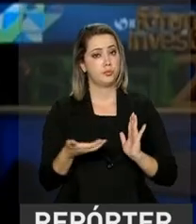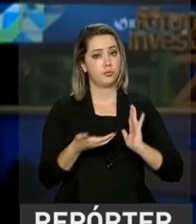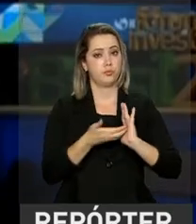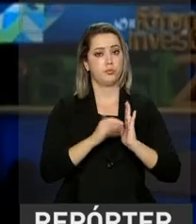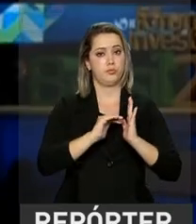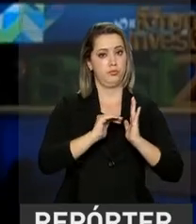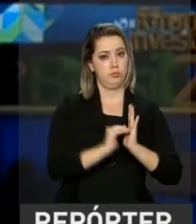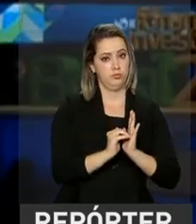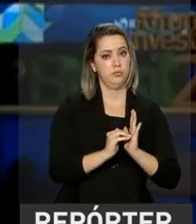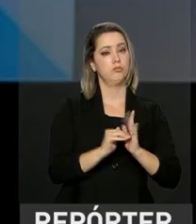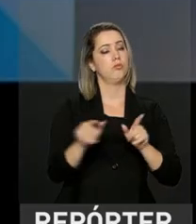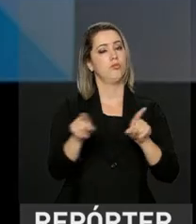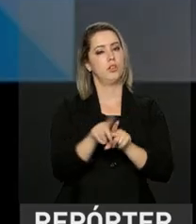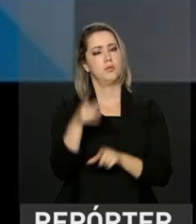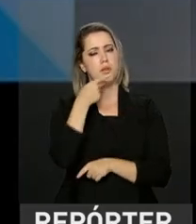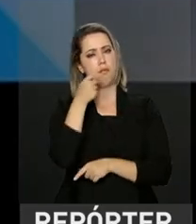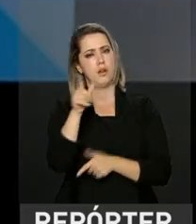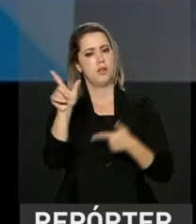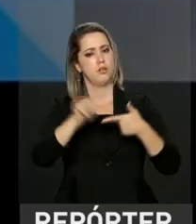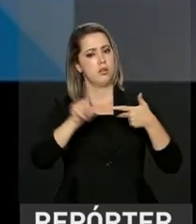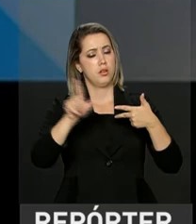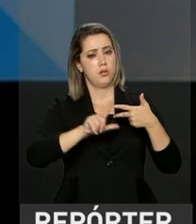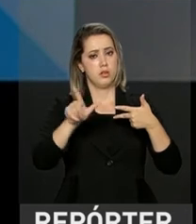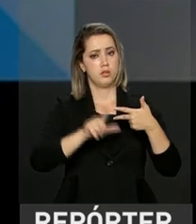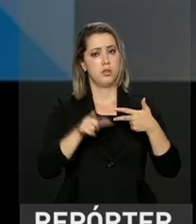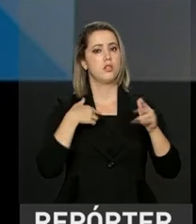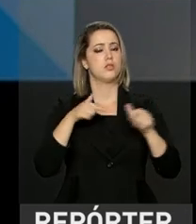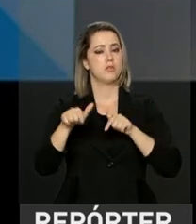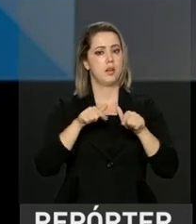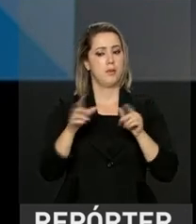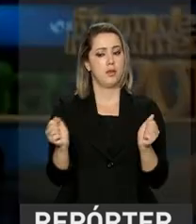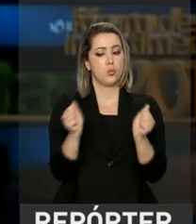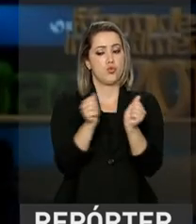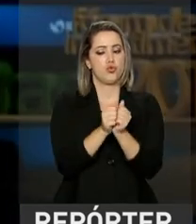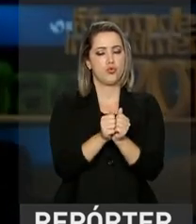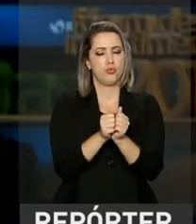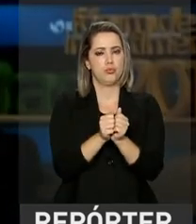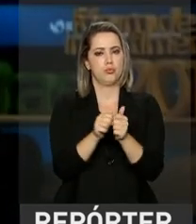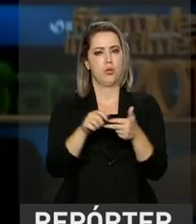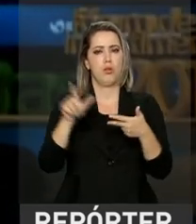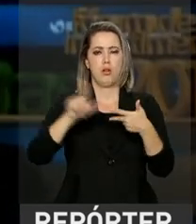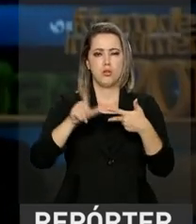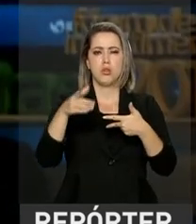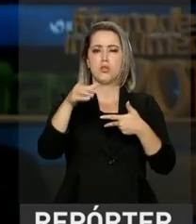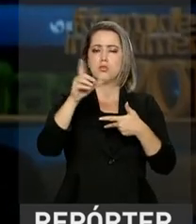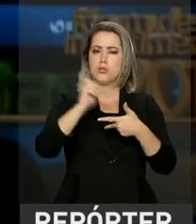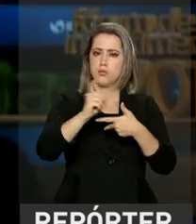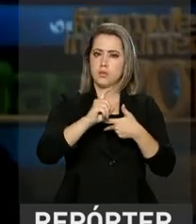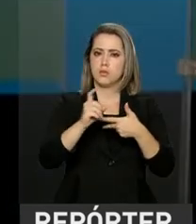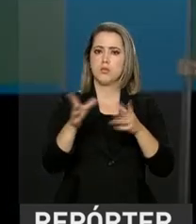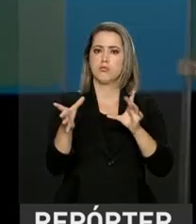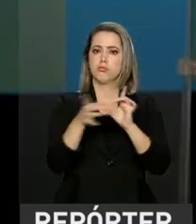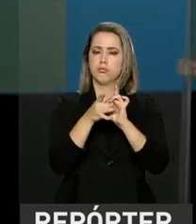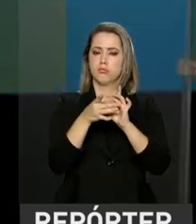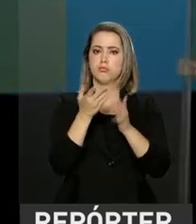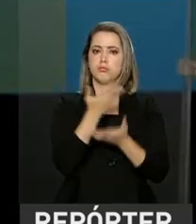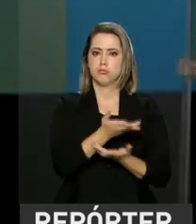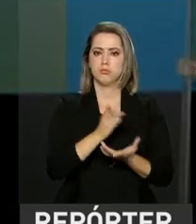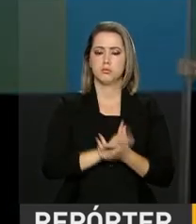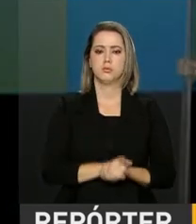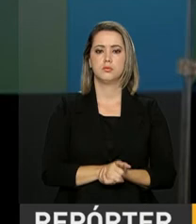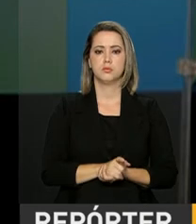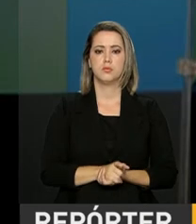dakar não que o legislativo e o governo tem trabalhado juntos pelo desenvolvimento do brasil com a força